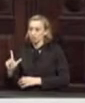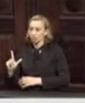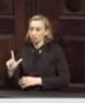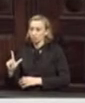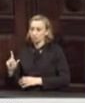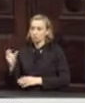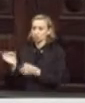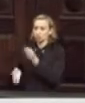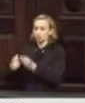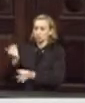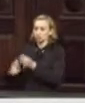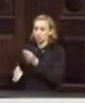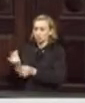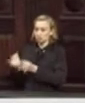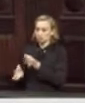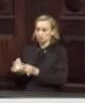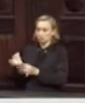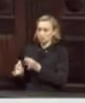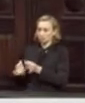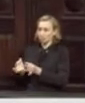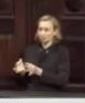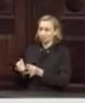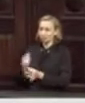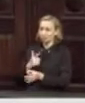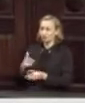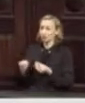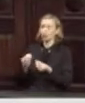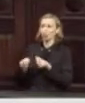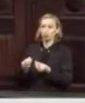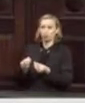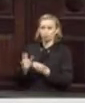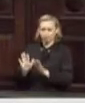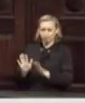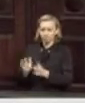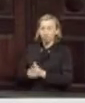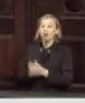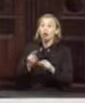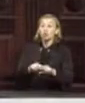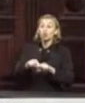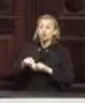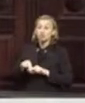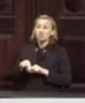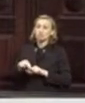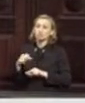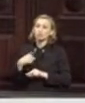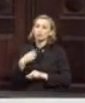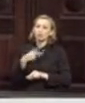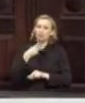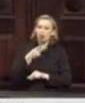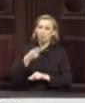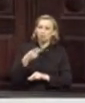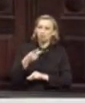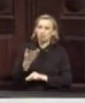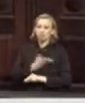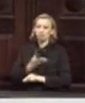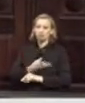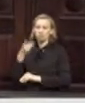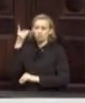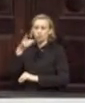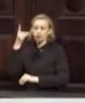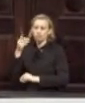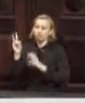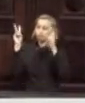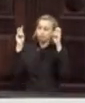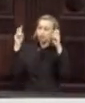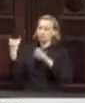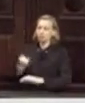adequado para abrigar esses presos. Isso é uma realidade. Por isso, senhoras e senhores deputados, esse tema muito importante, o deputado